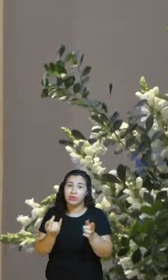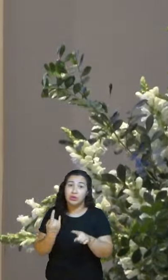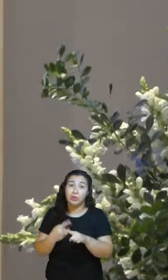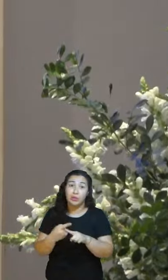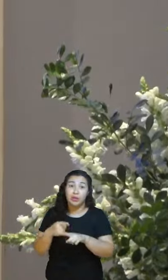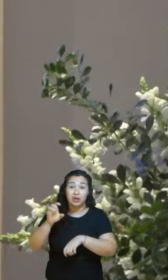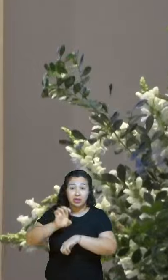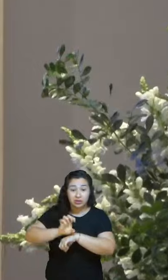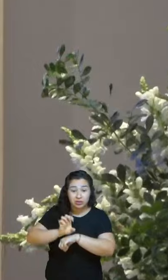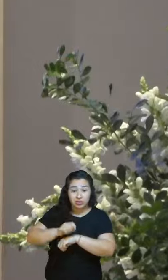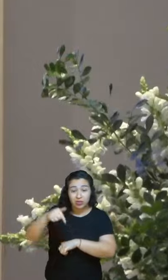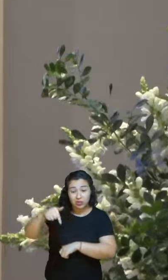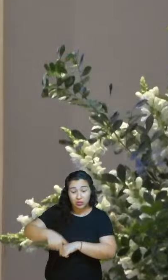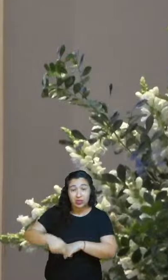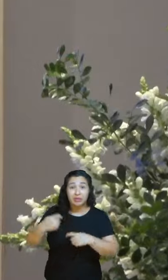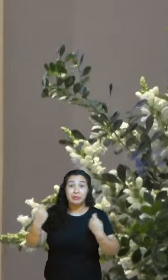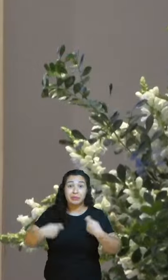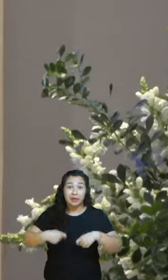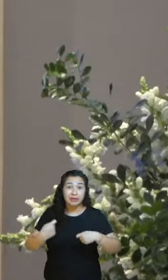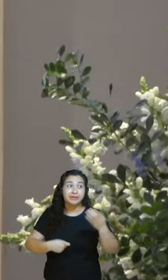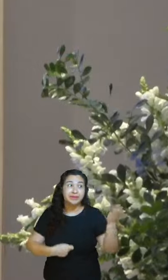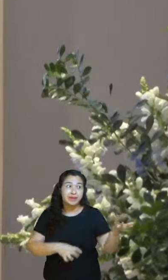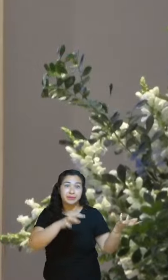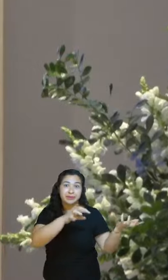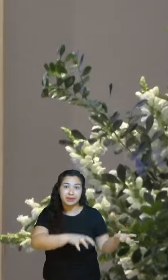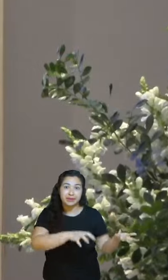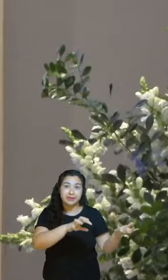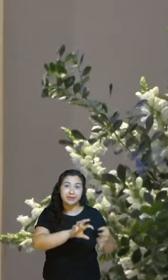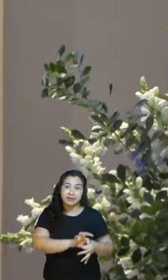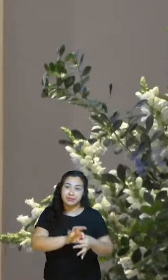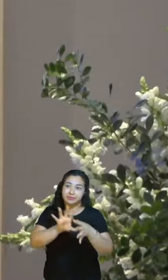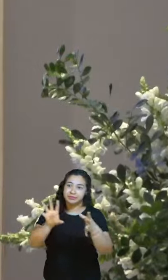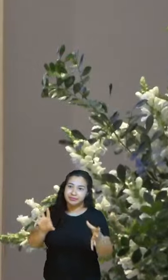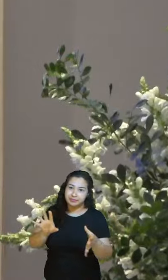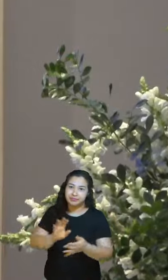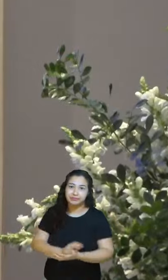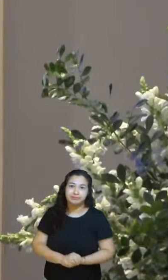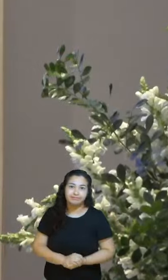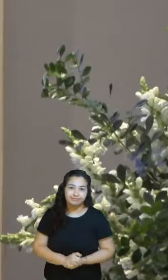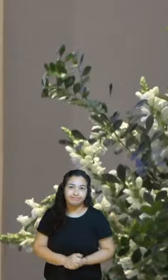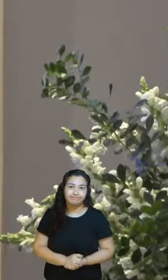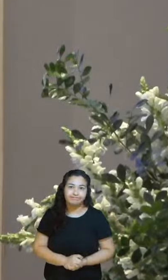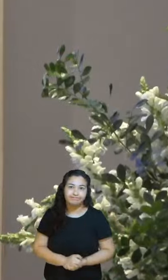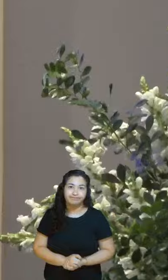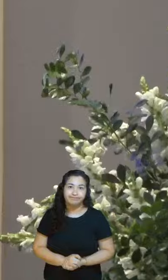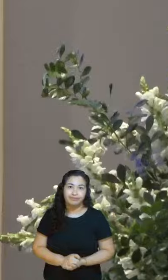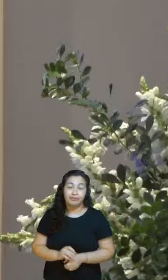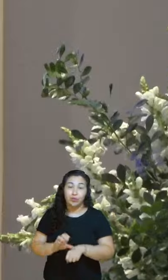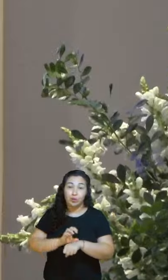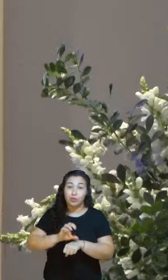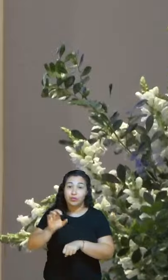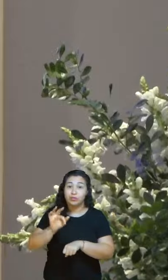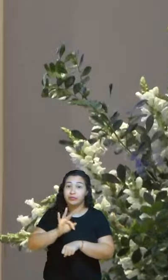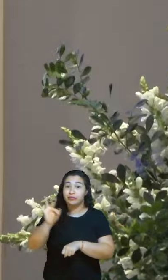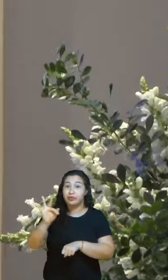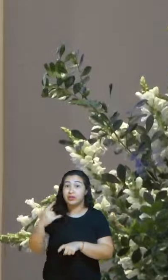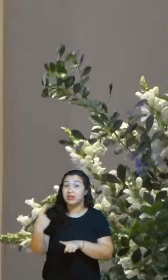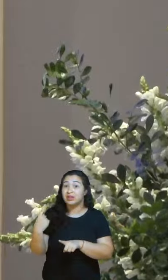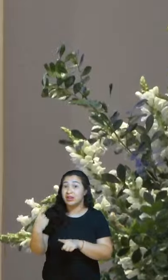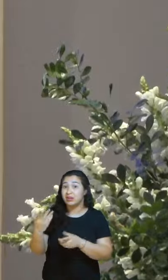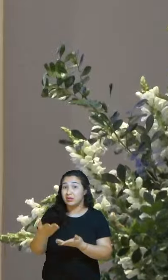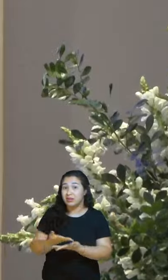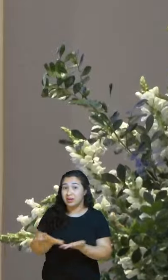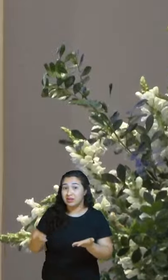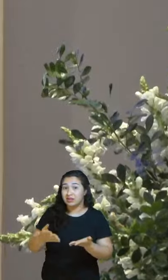estado poderia avançar Diferentemente da da Constituição Federal porque estamos